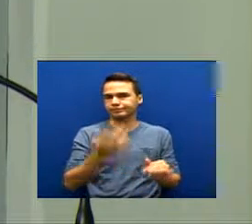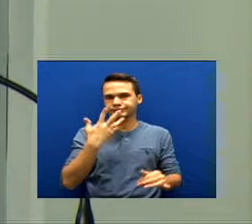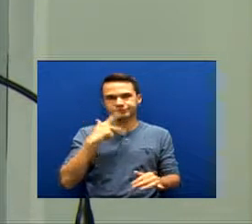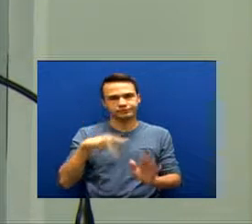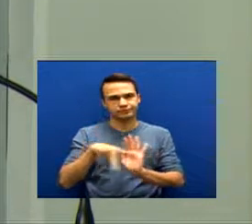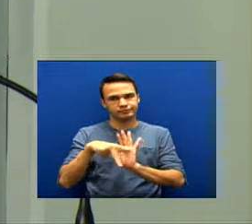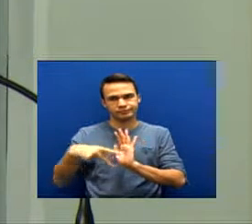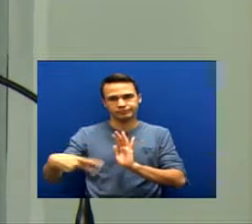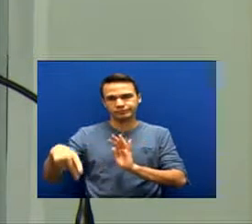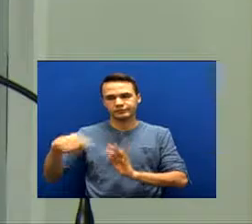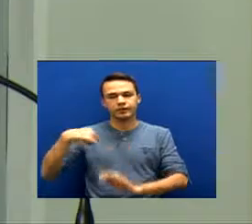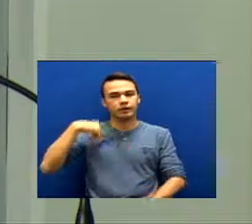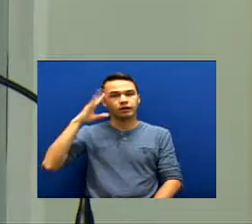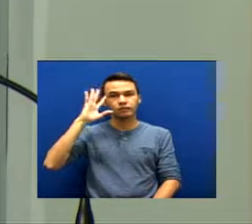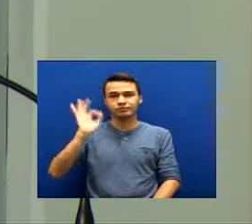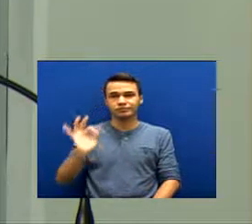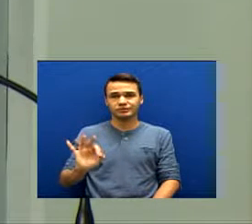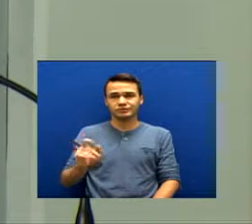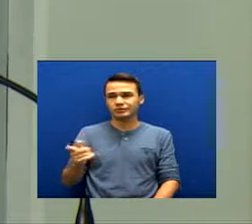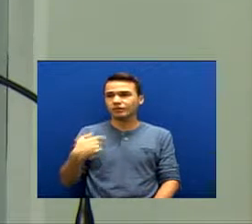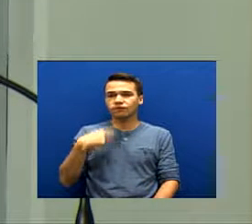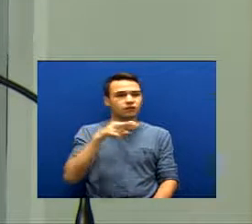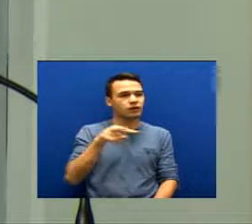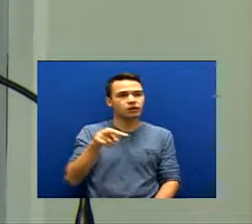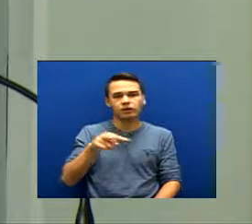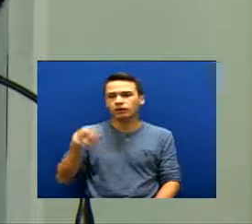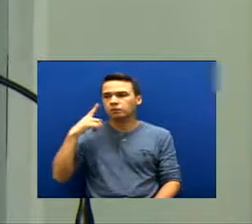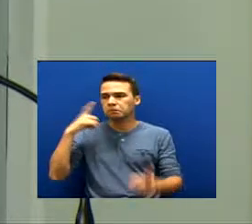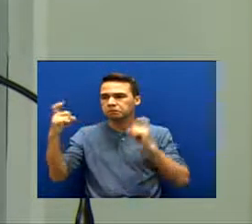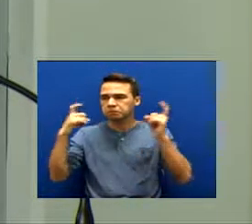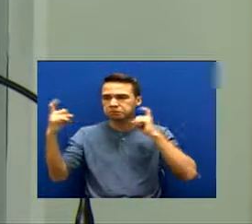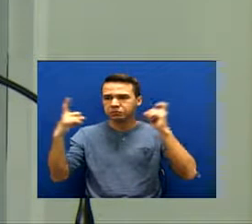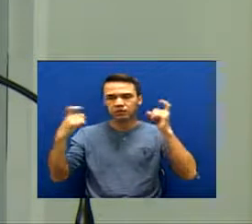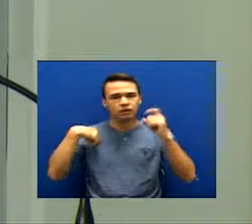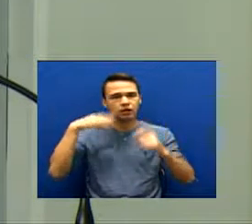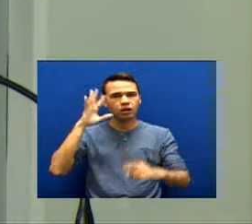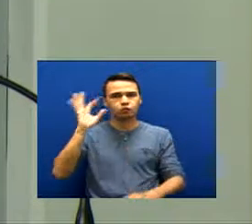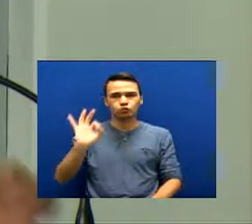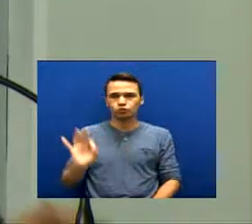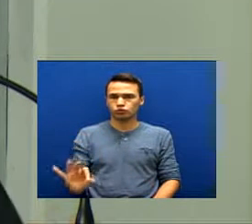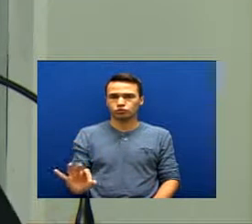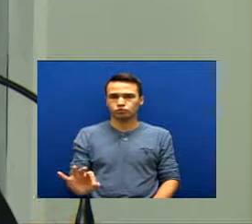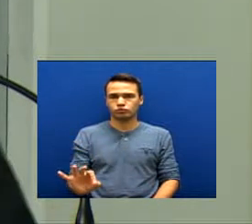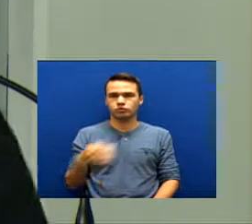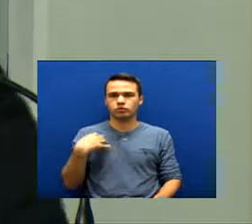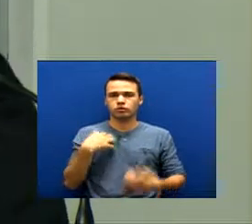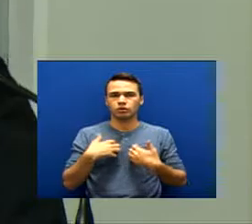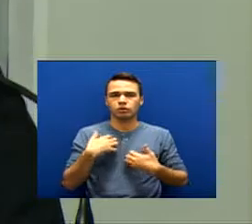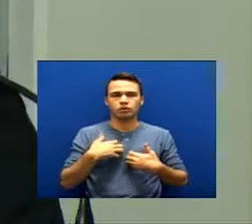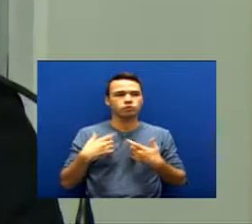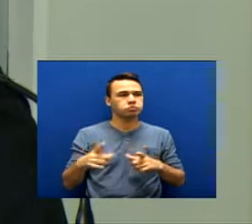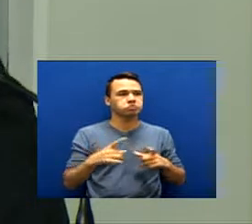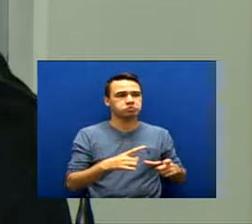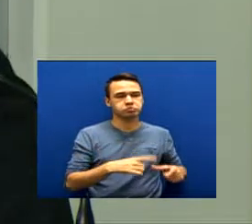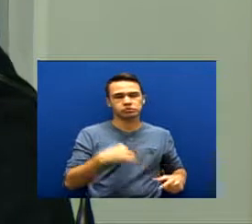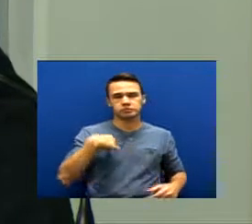sotaque, vocês já viram que eu sou nordestino. E todas as noites, o caminhão do lixo